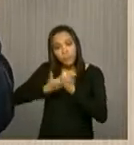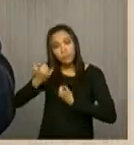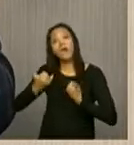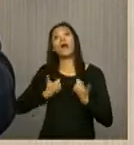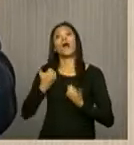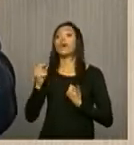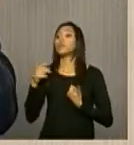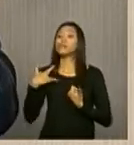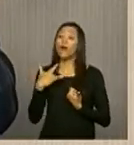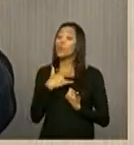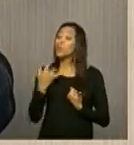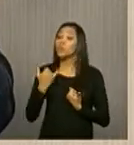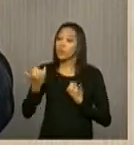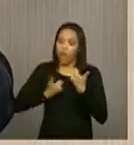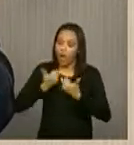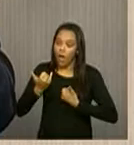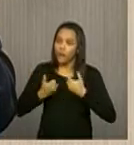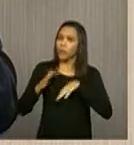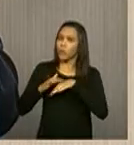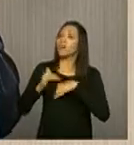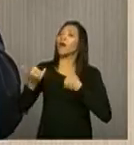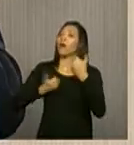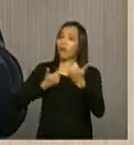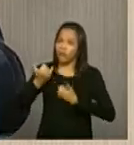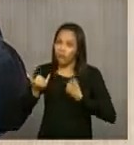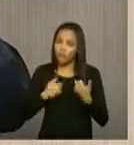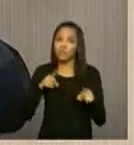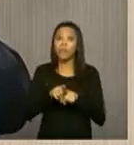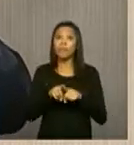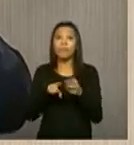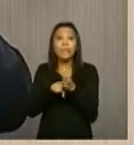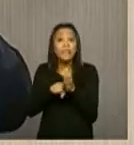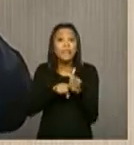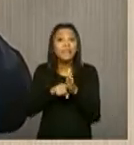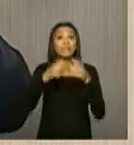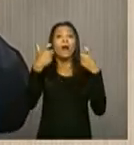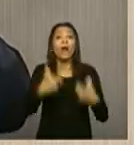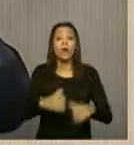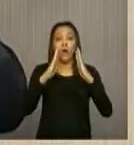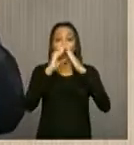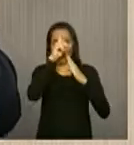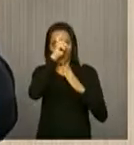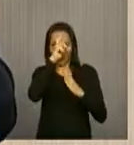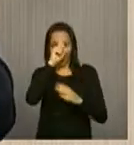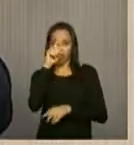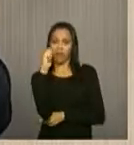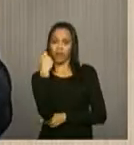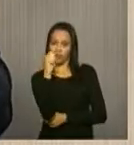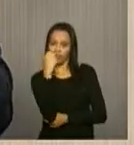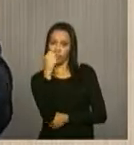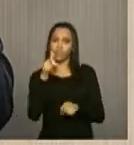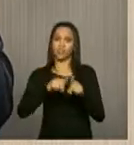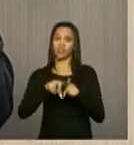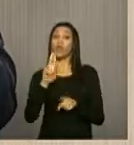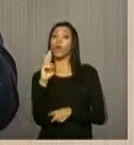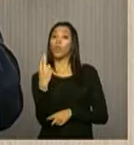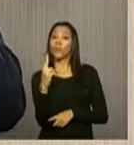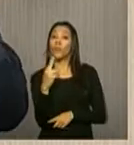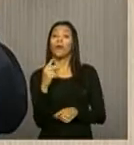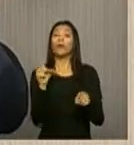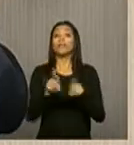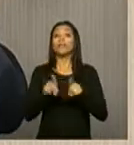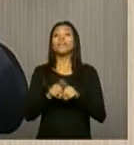várias pesquisas foram feitas em hospitais da argentina do uruguai até franz da frança para